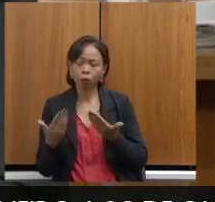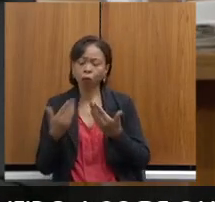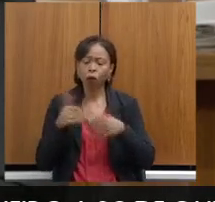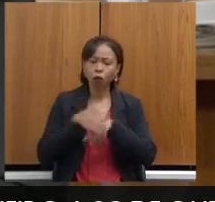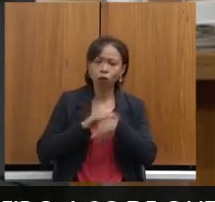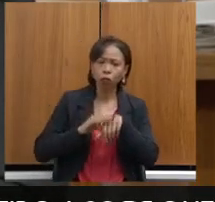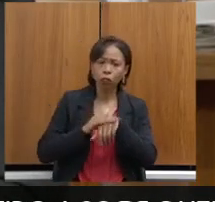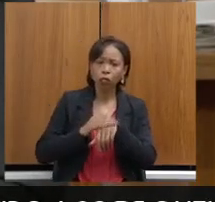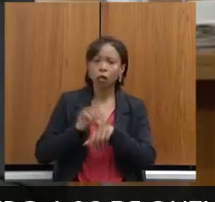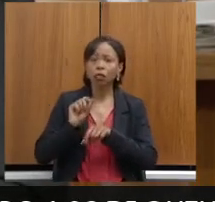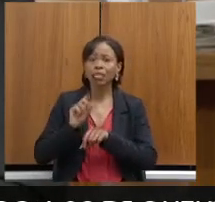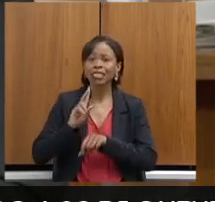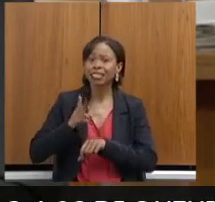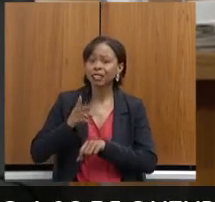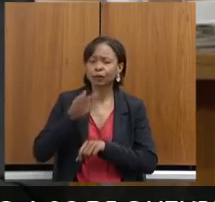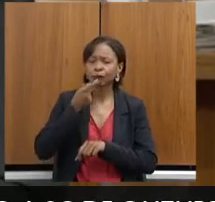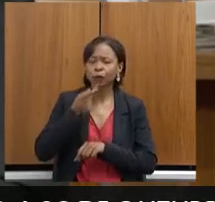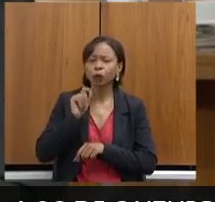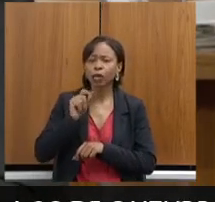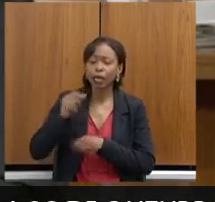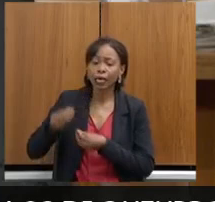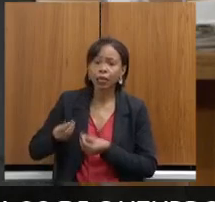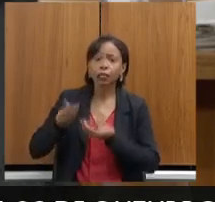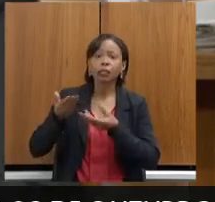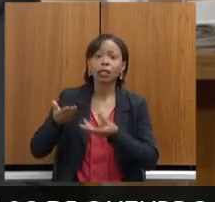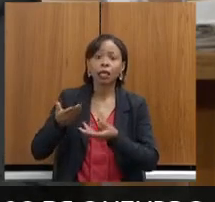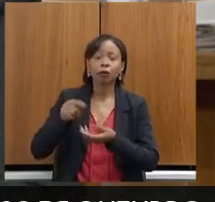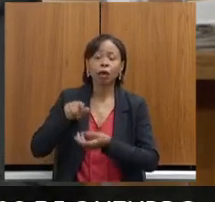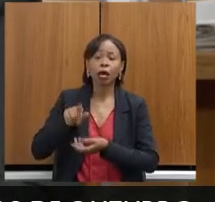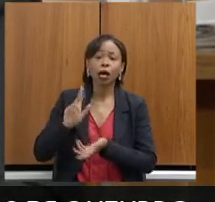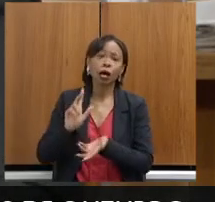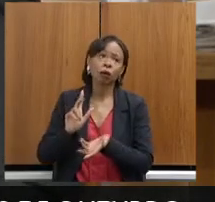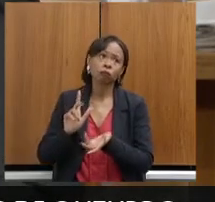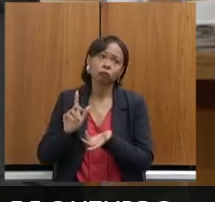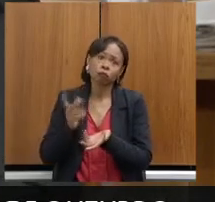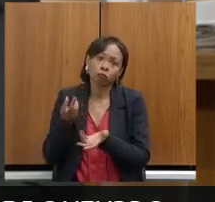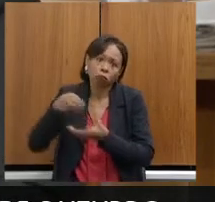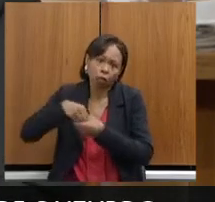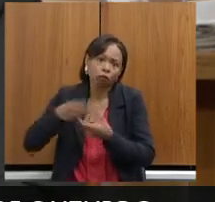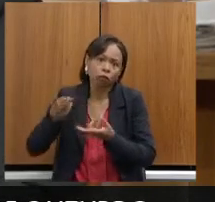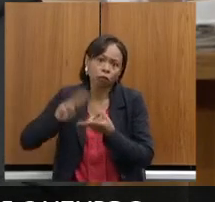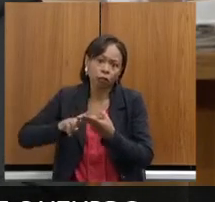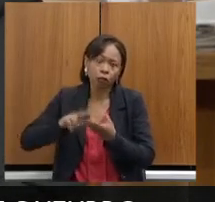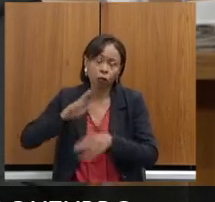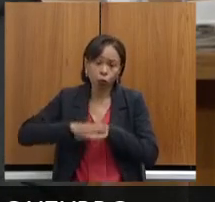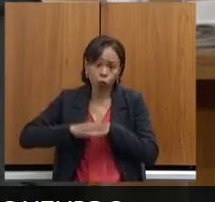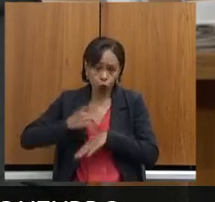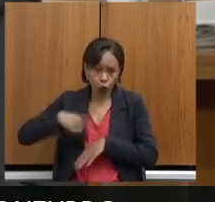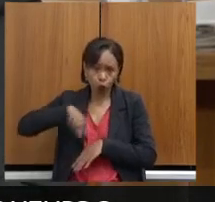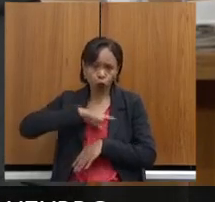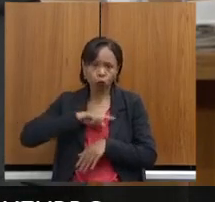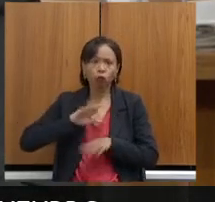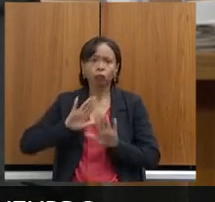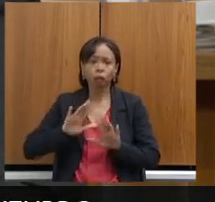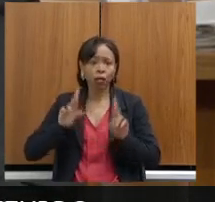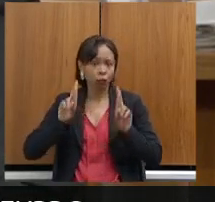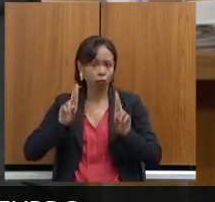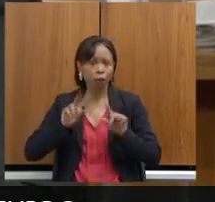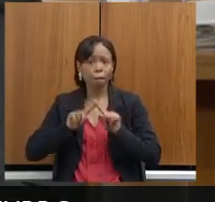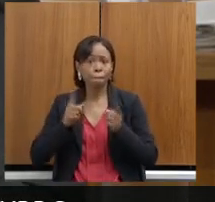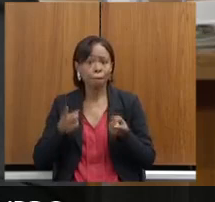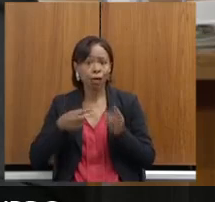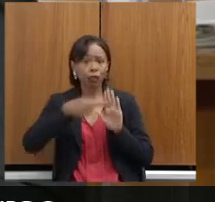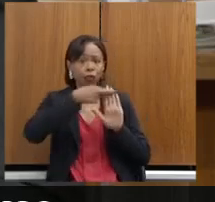na unidade prisional tá na nossa própria legislação nós temos as incumbências mas quando preparamos à disposição